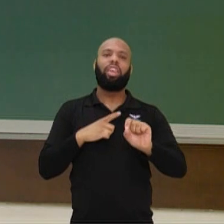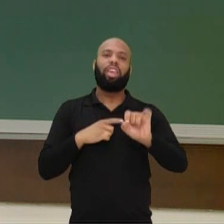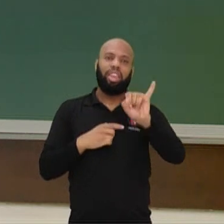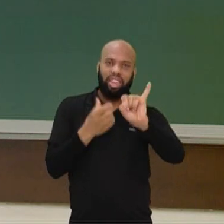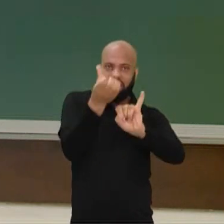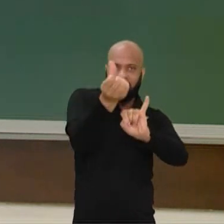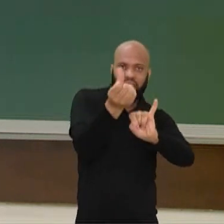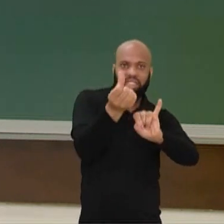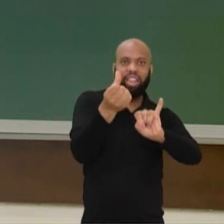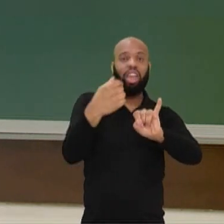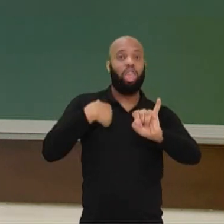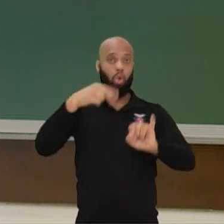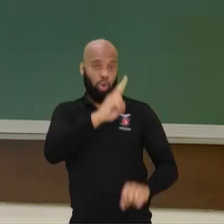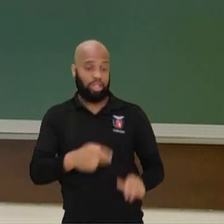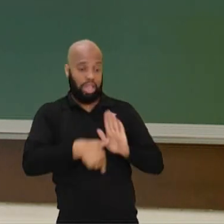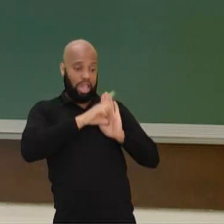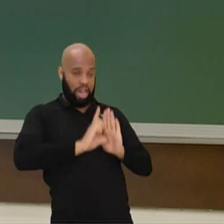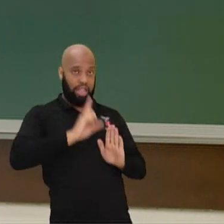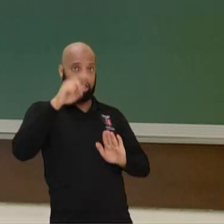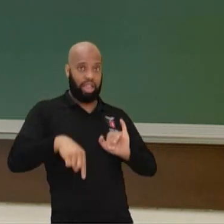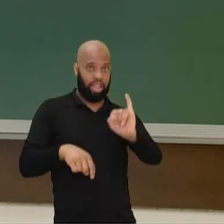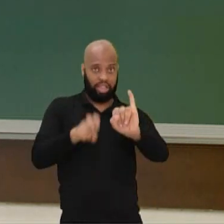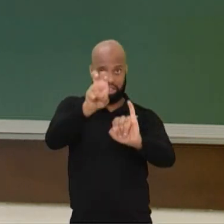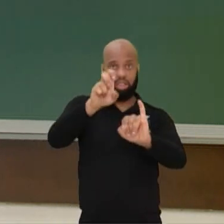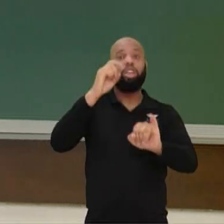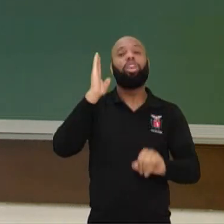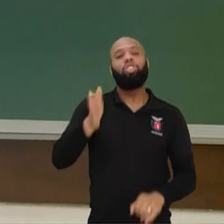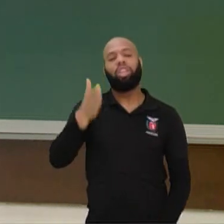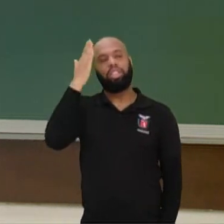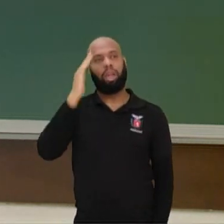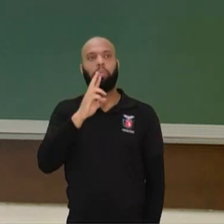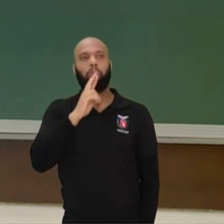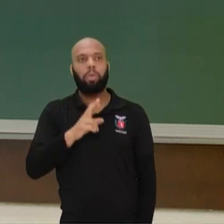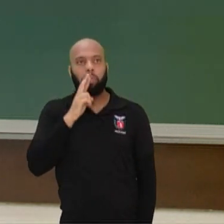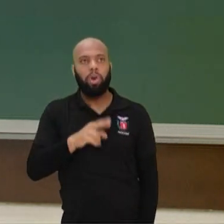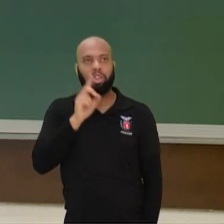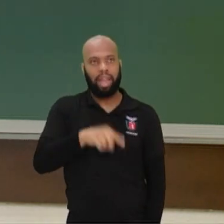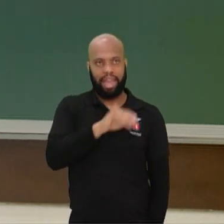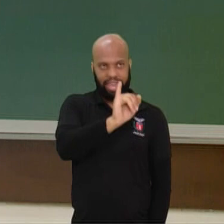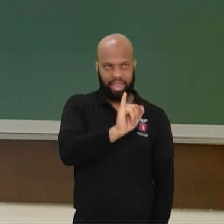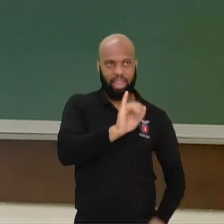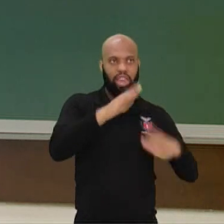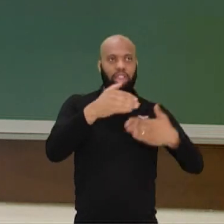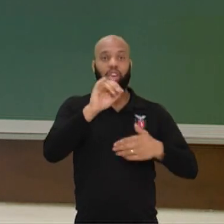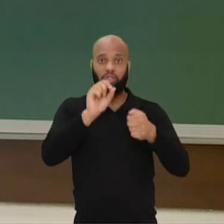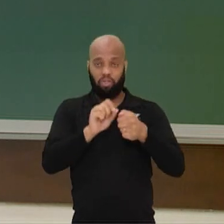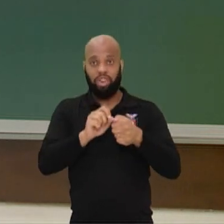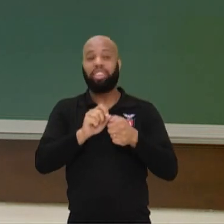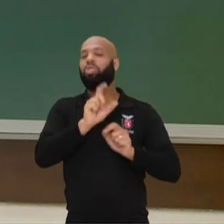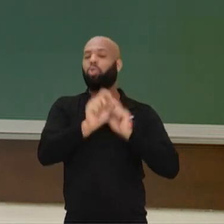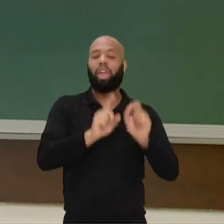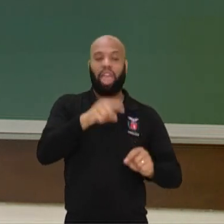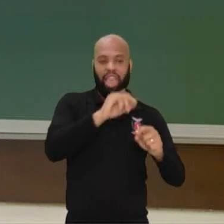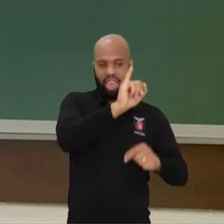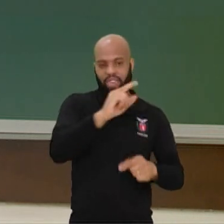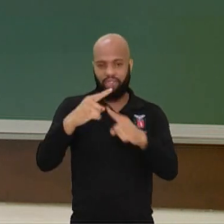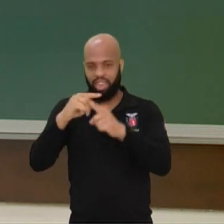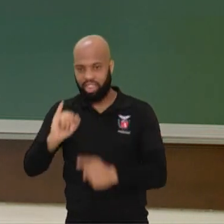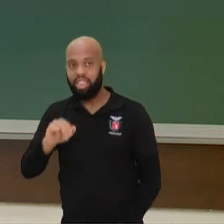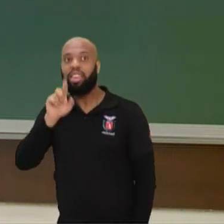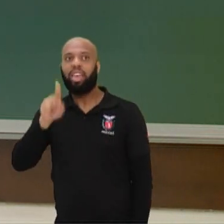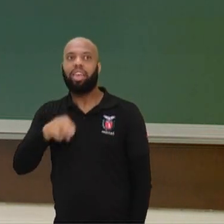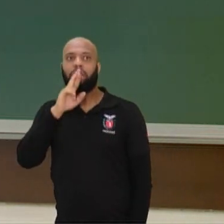a resposta, vezes i. Então, i vezes i é i ao quadrado, que a gente sabe que é menos 1. E a sétima,